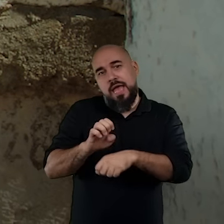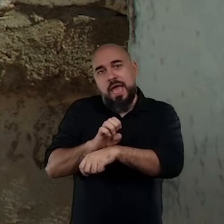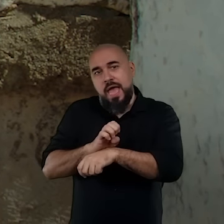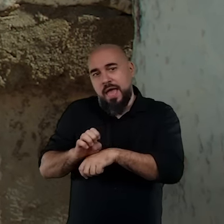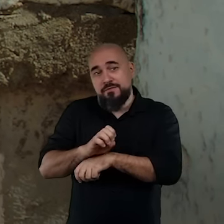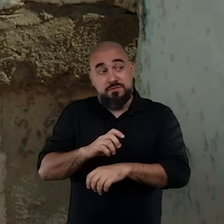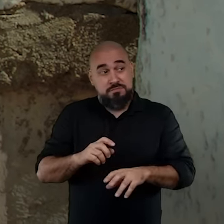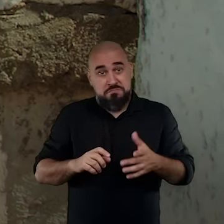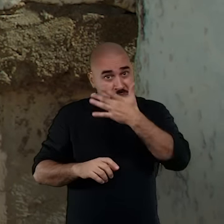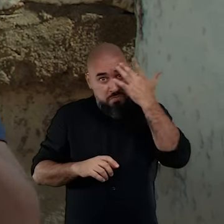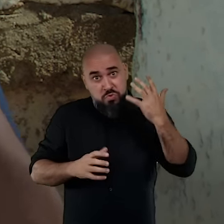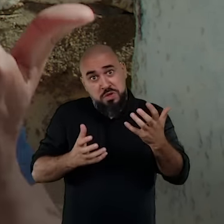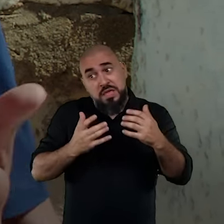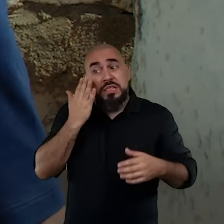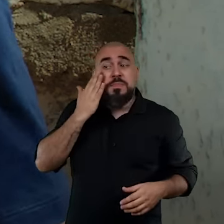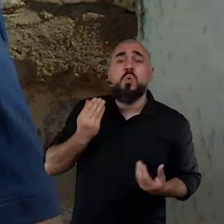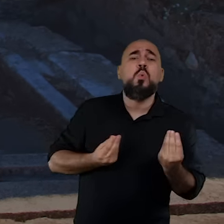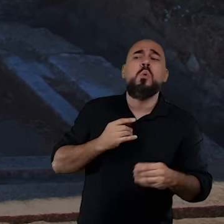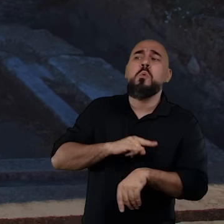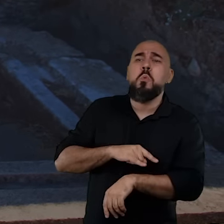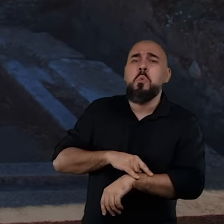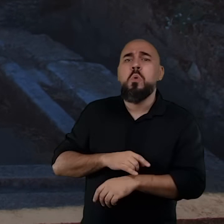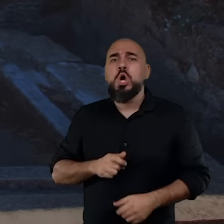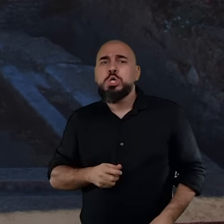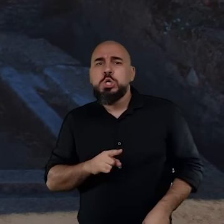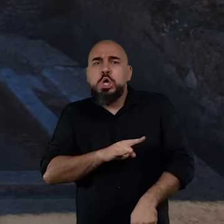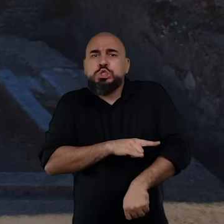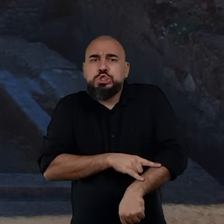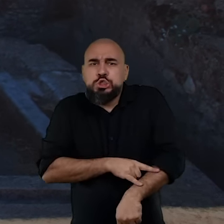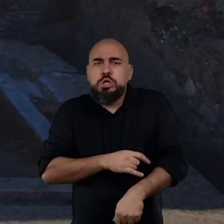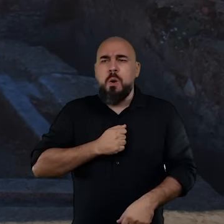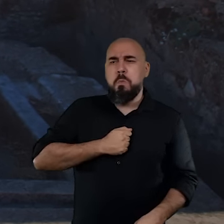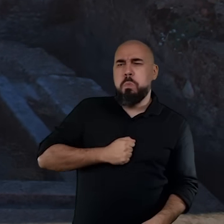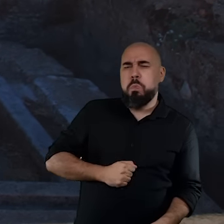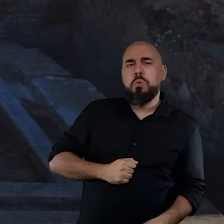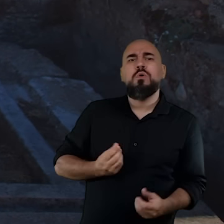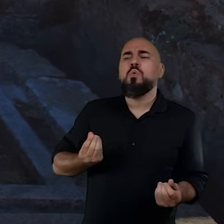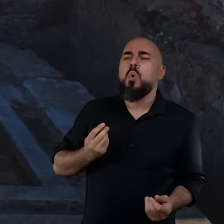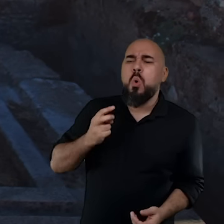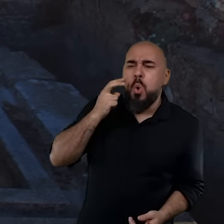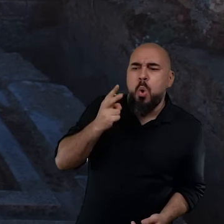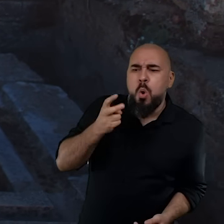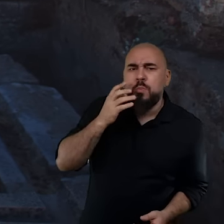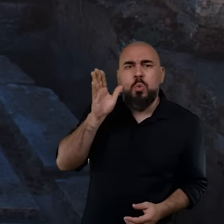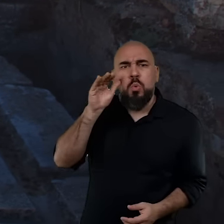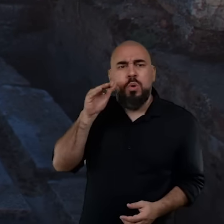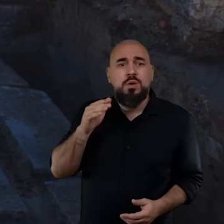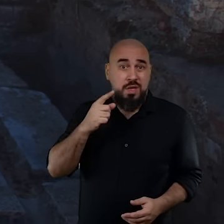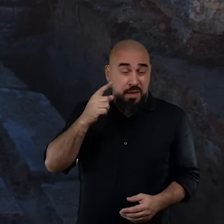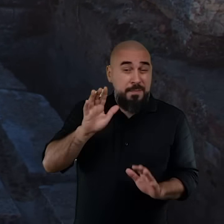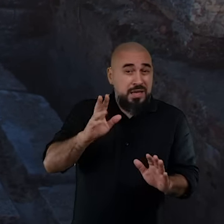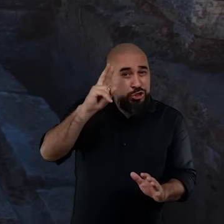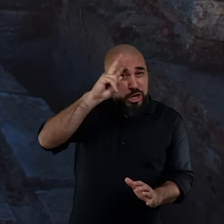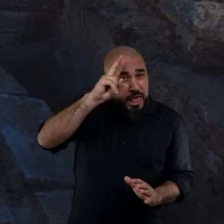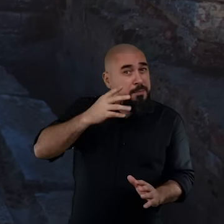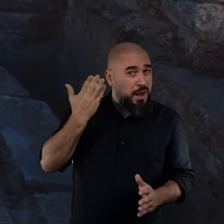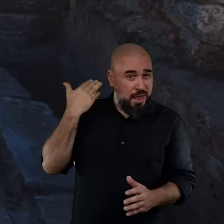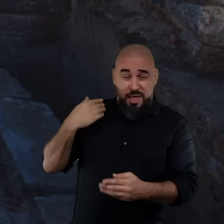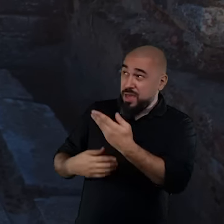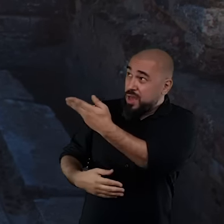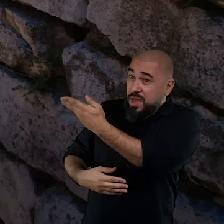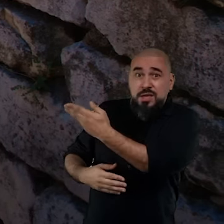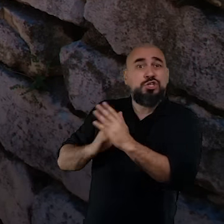pessoas que gostam de ver o banheiro dos antigos. Eu já expliquei como funcionava uma latrina do período romano no episódio de Sardes, então eu vou mostrar